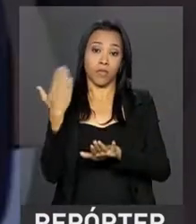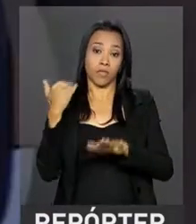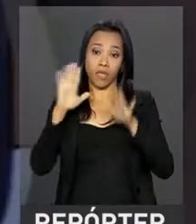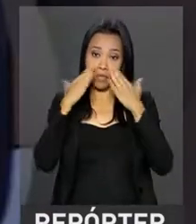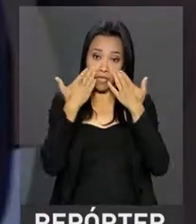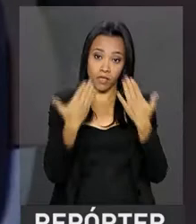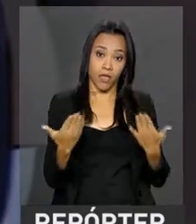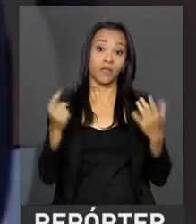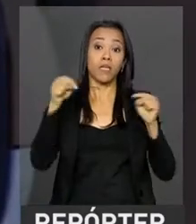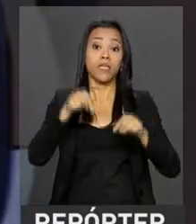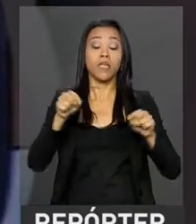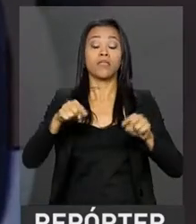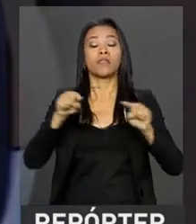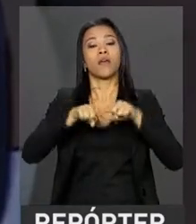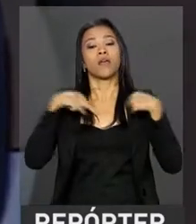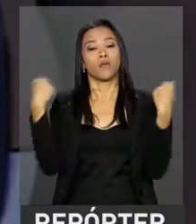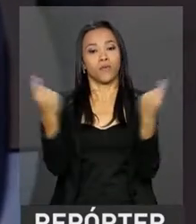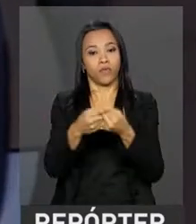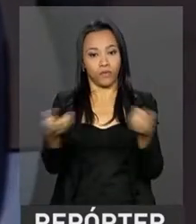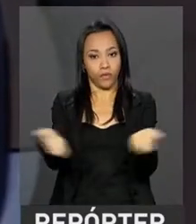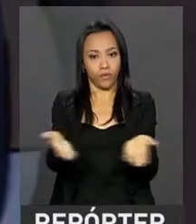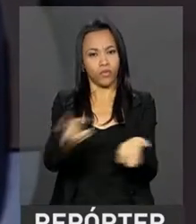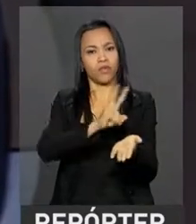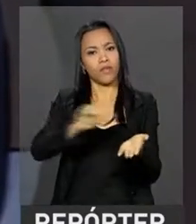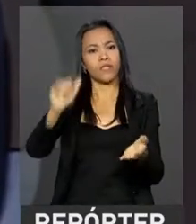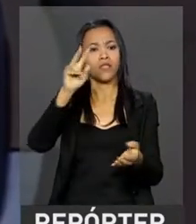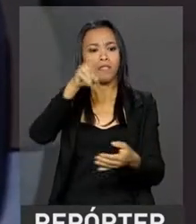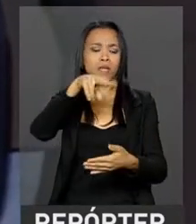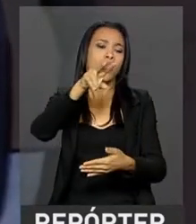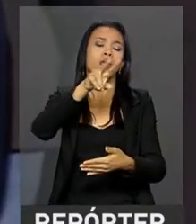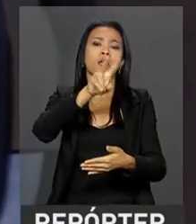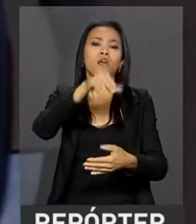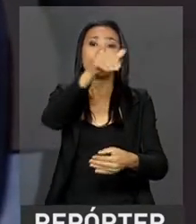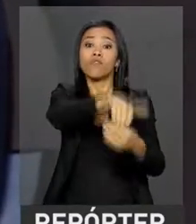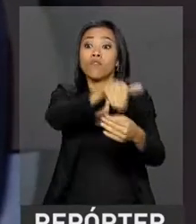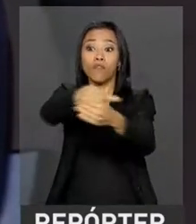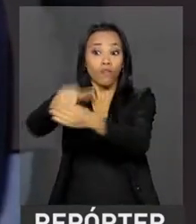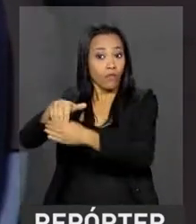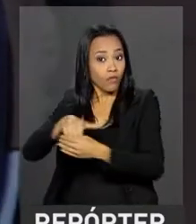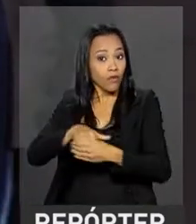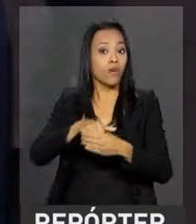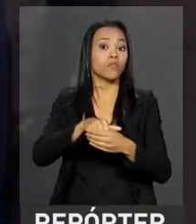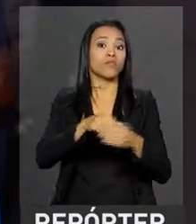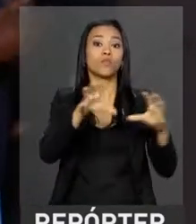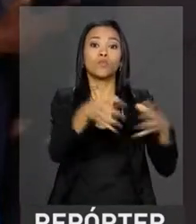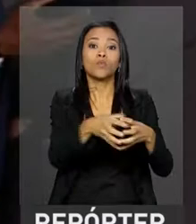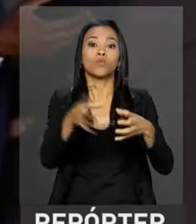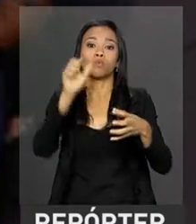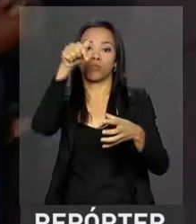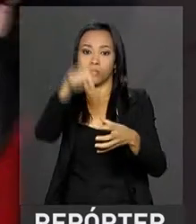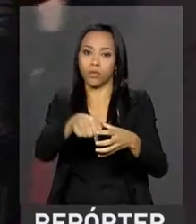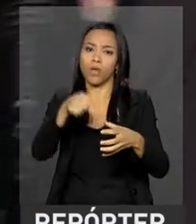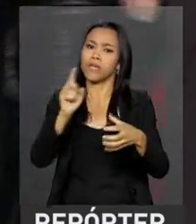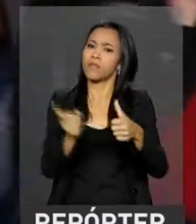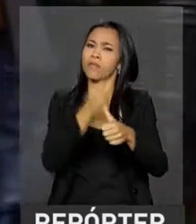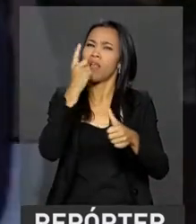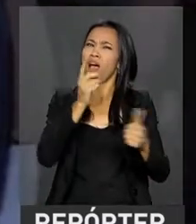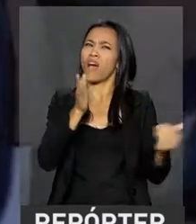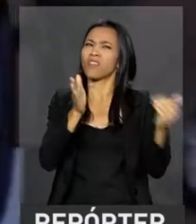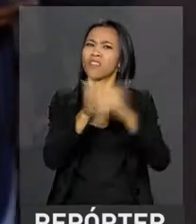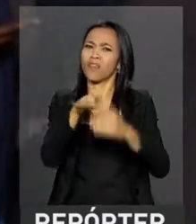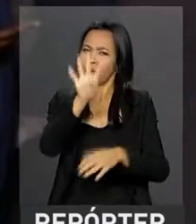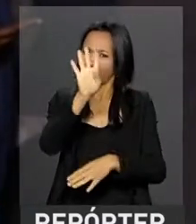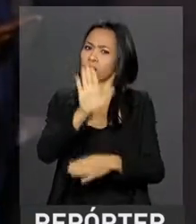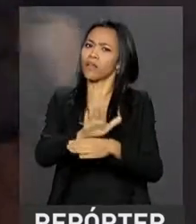primeira parte da reunião de hoje, devem ser lidos os votos em separado dos integrantes da comissão. Essa primeira parte vai até às 4